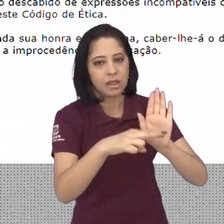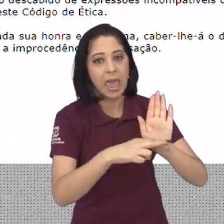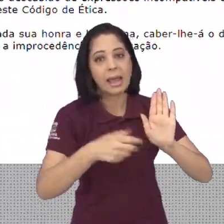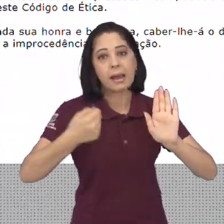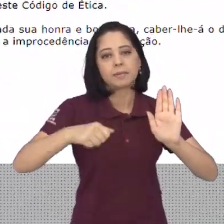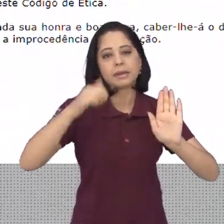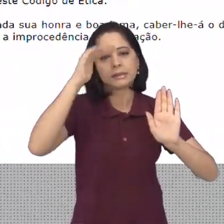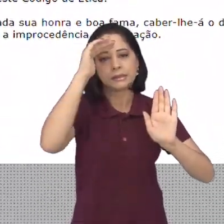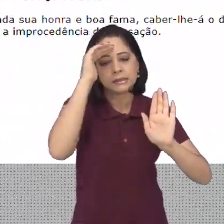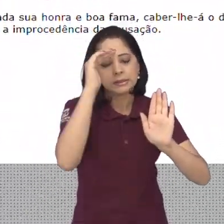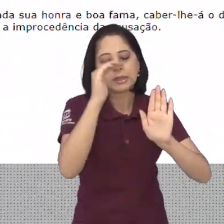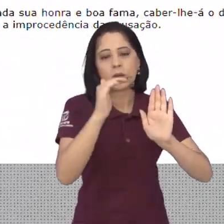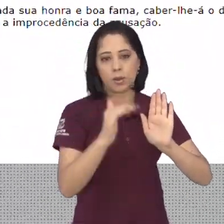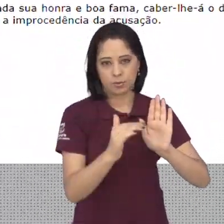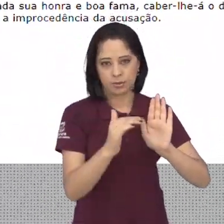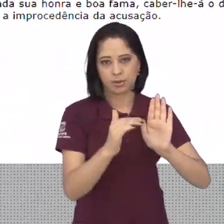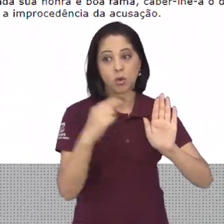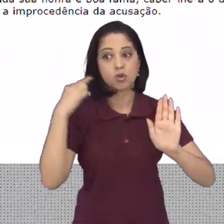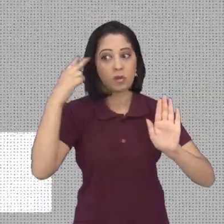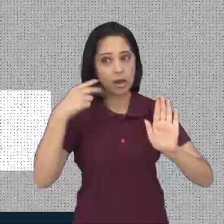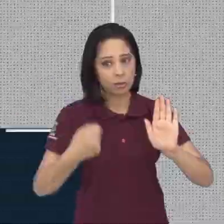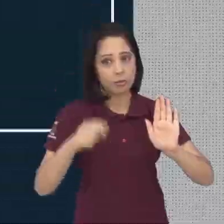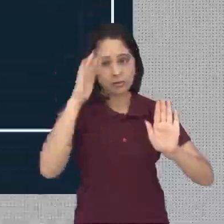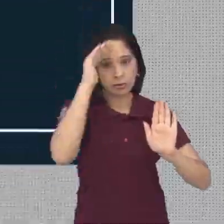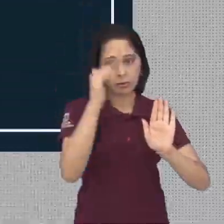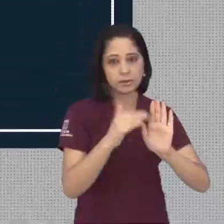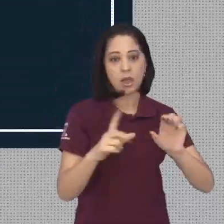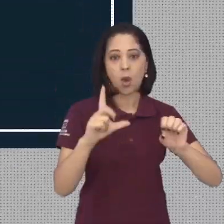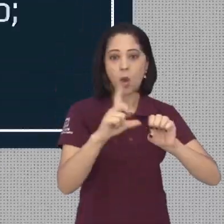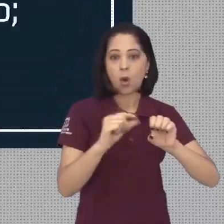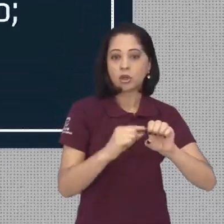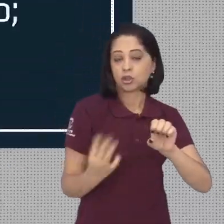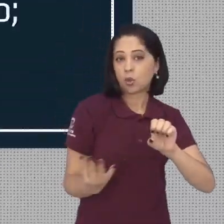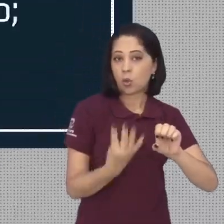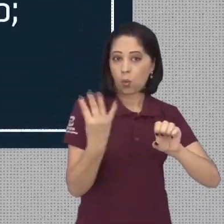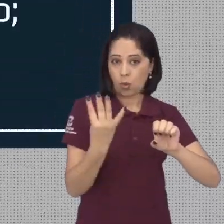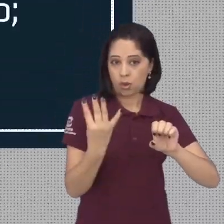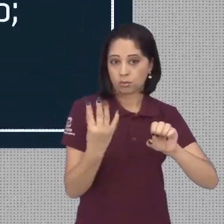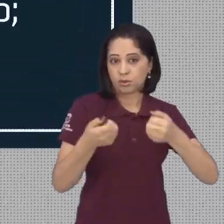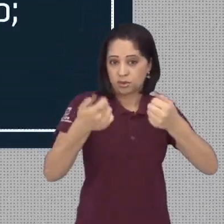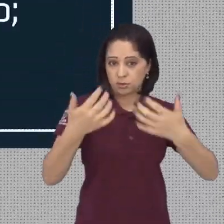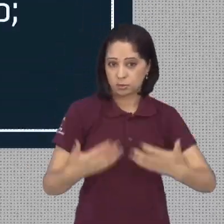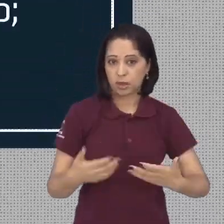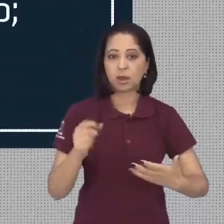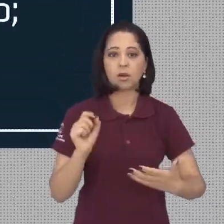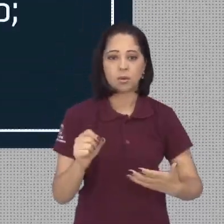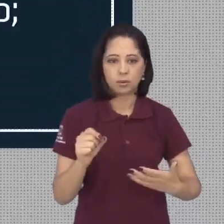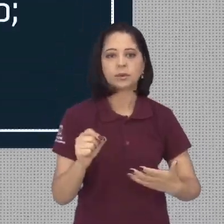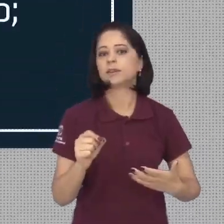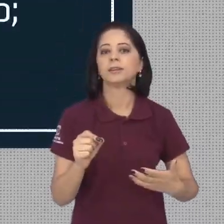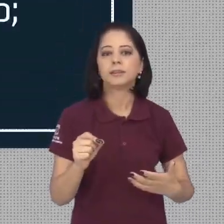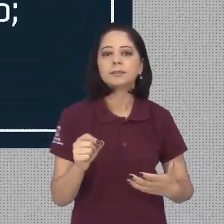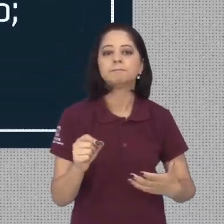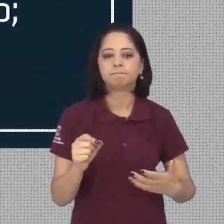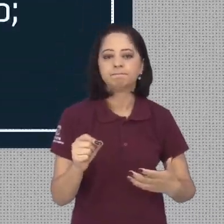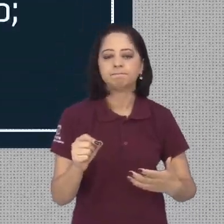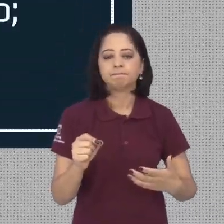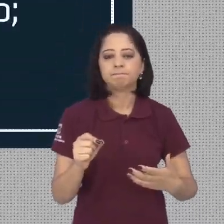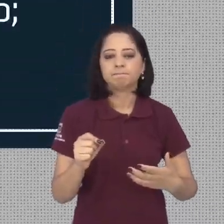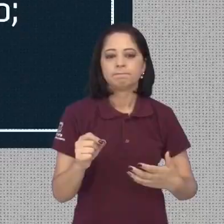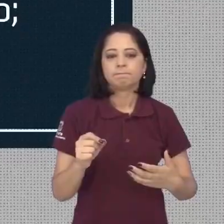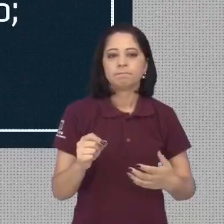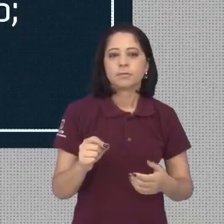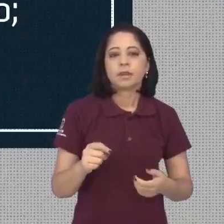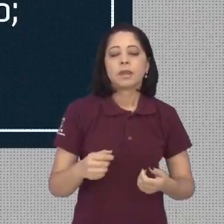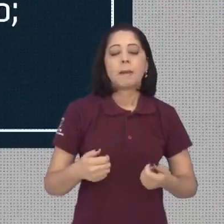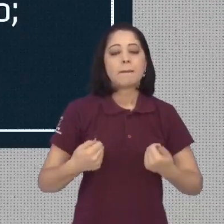devem ser seguidas pelos vereadores. O artigo 4º afirma, por exemplo, ser incompatível com a ética